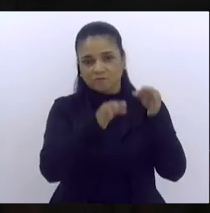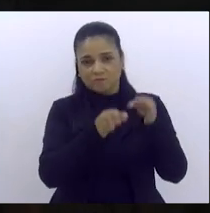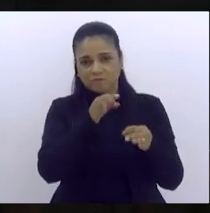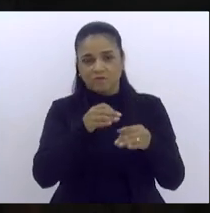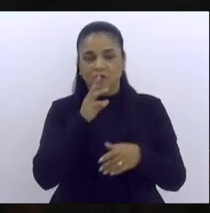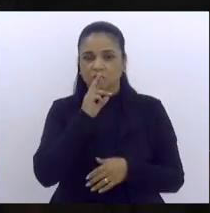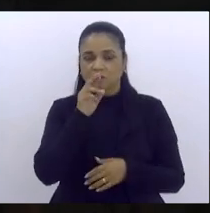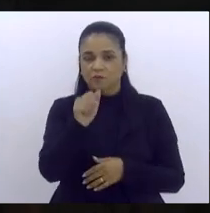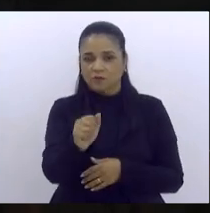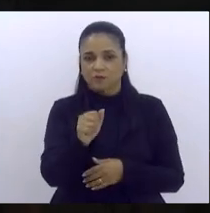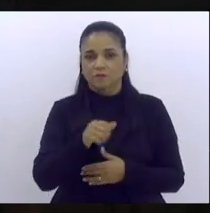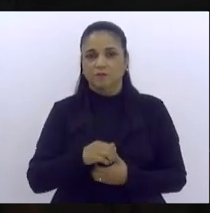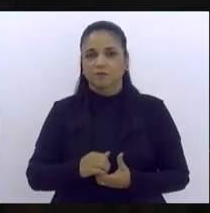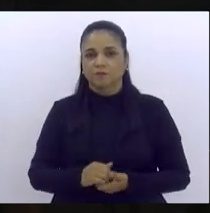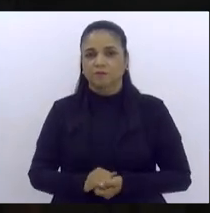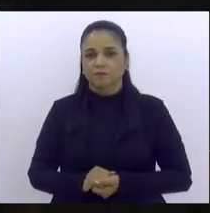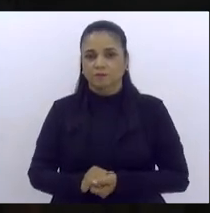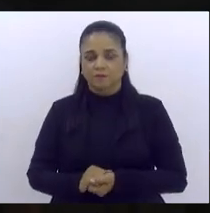deputado Rodrigo Amorim.